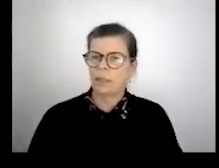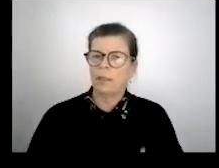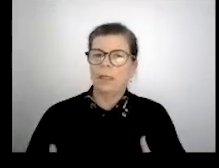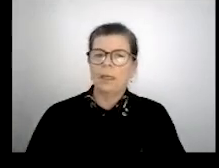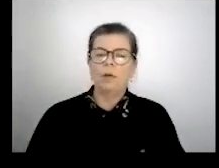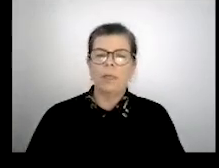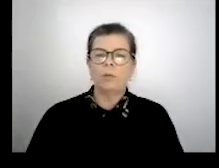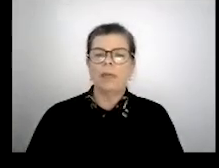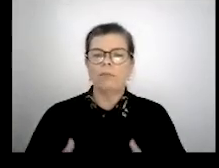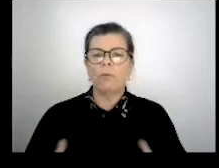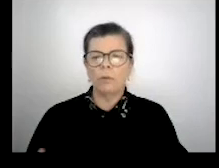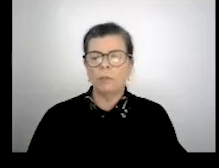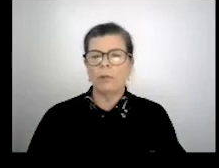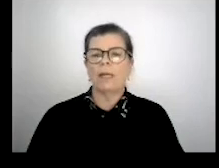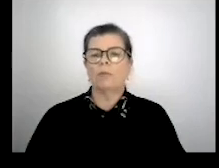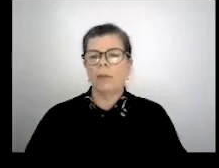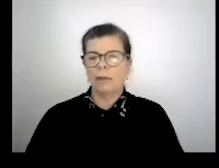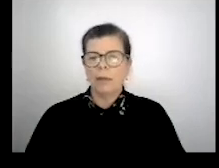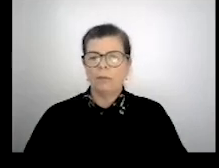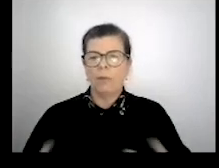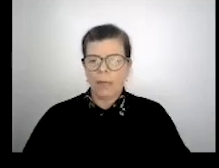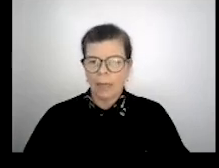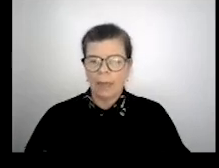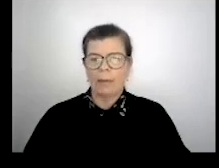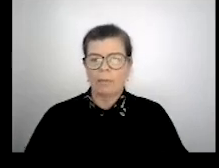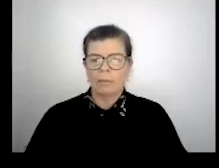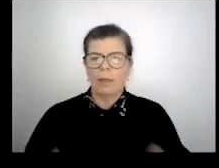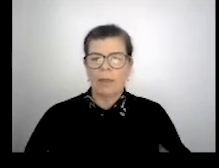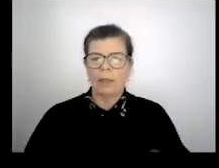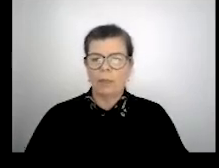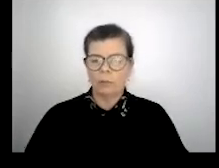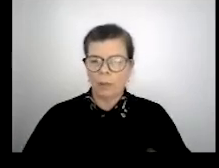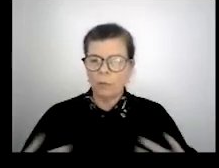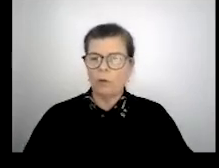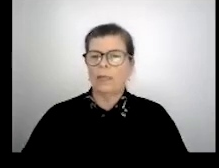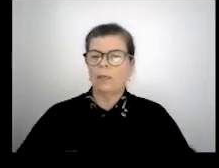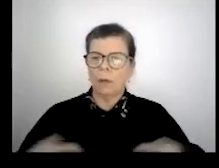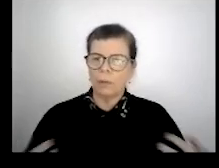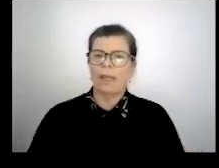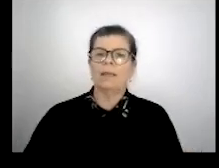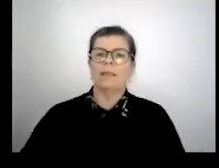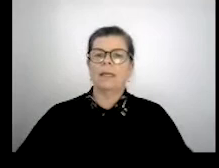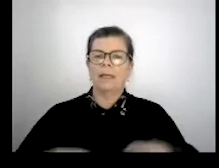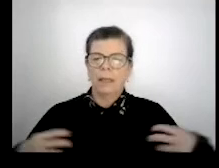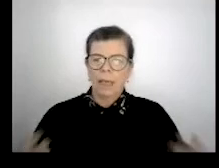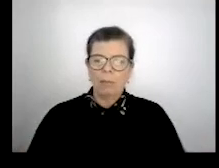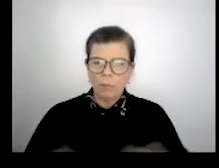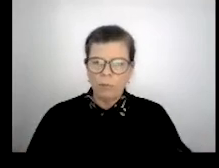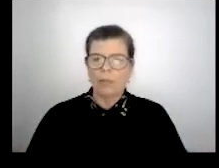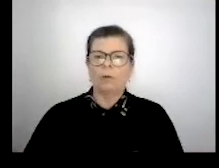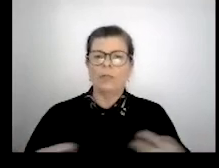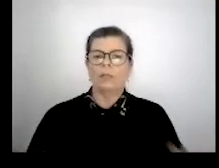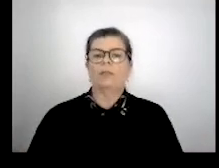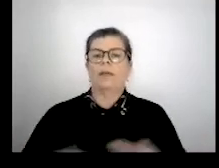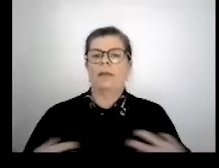a seguir realmente como é que foi o simulado, como é que foi realmente os barulhos, como é que aquilo acontece, é uma